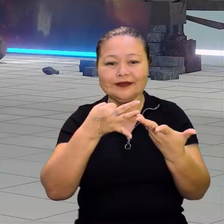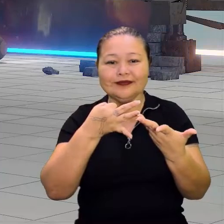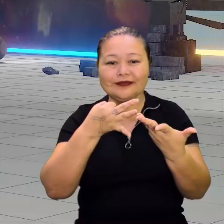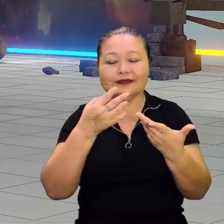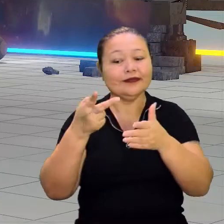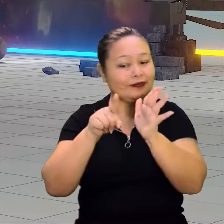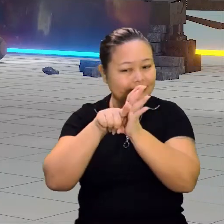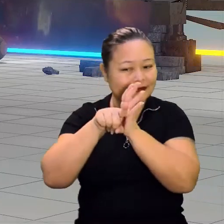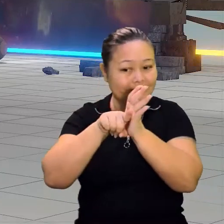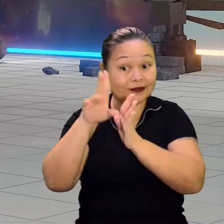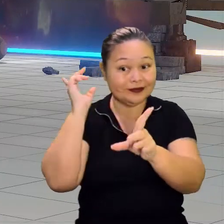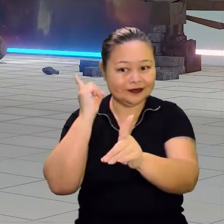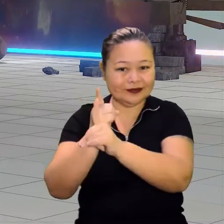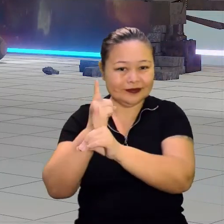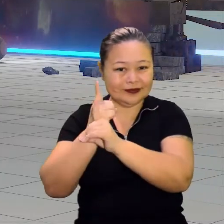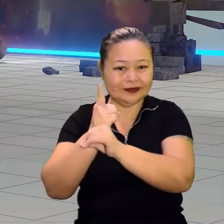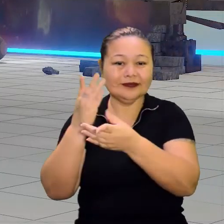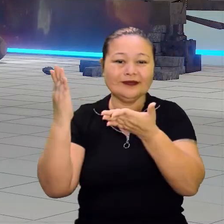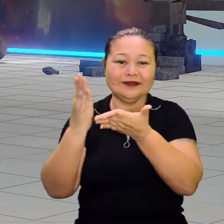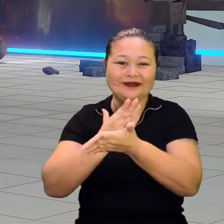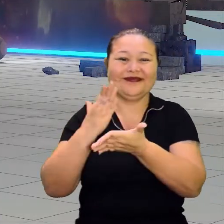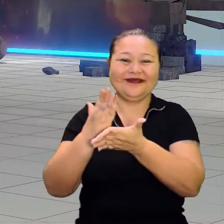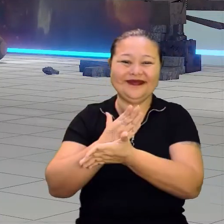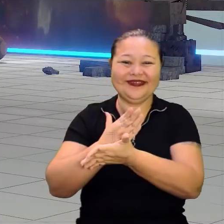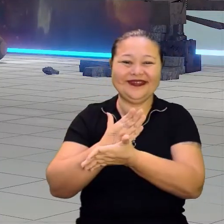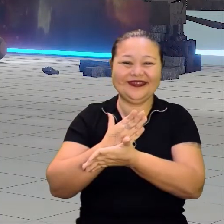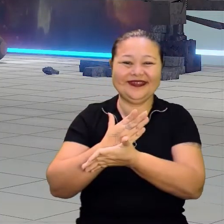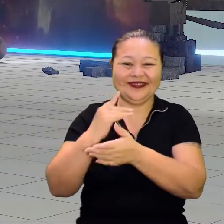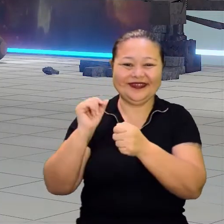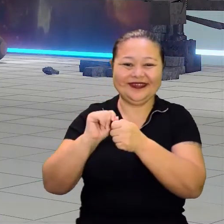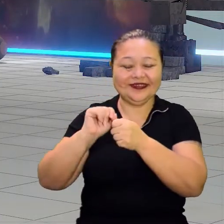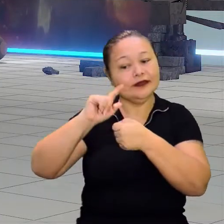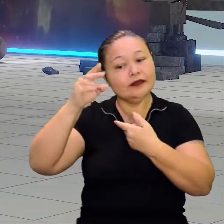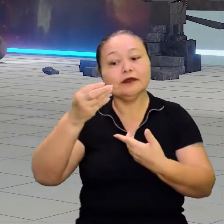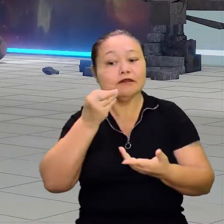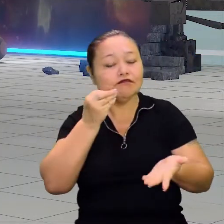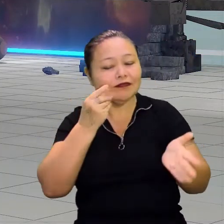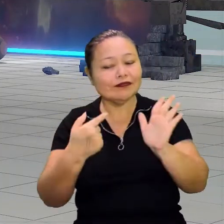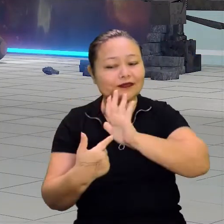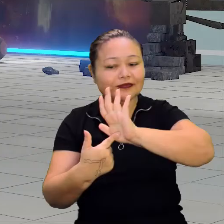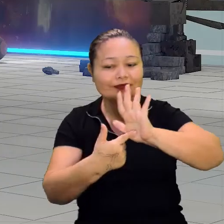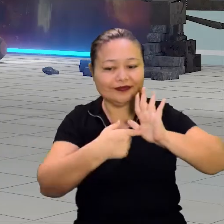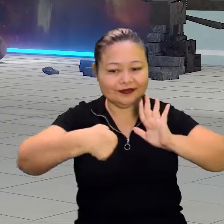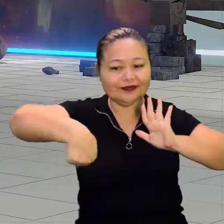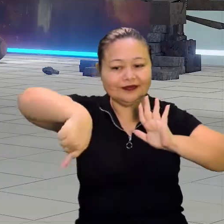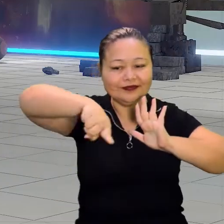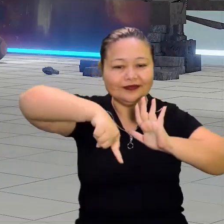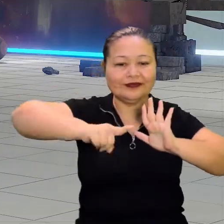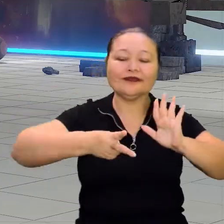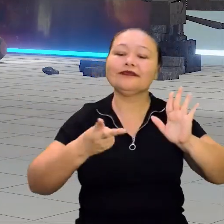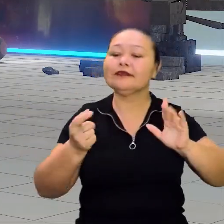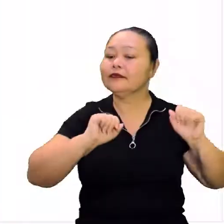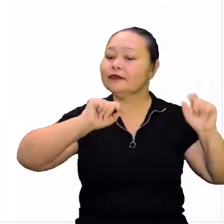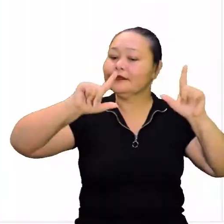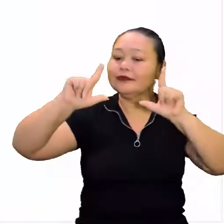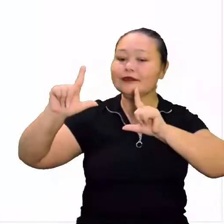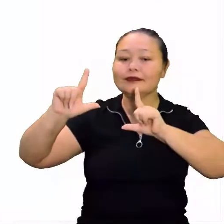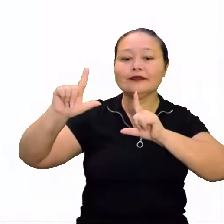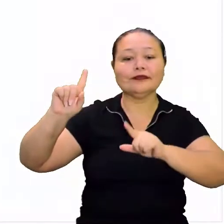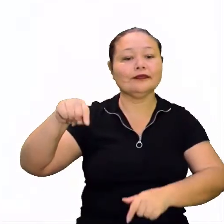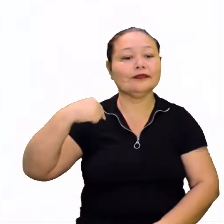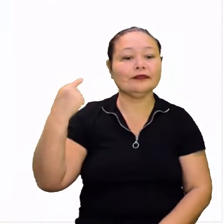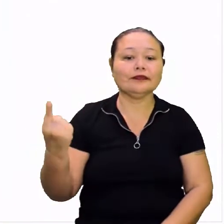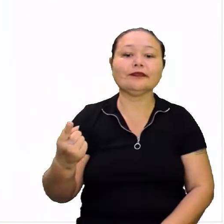vá pesquisar, encontre esse livro. Na oportunidade eu trago aqui e mostro para vocês. Tá bom? Segue no quadro. Vamos lá então.